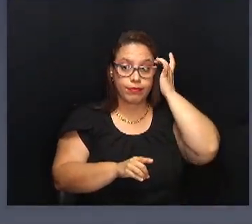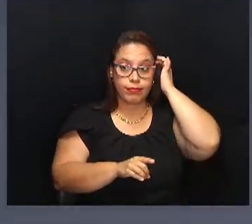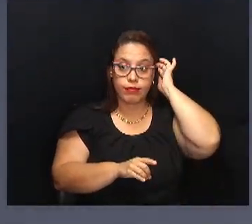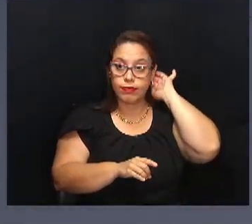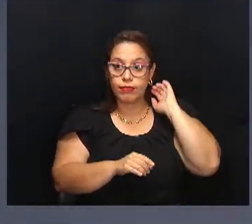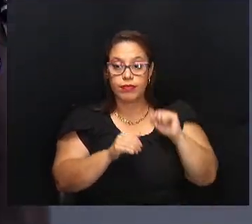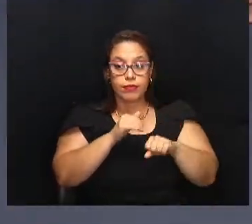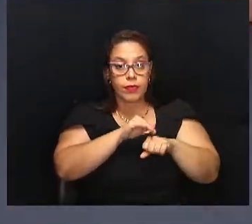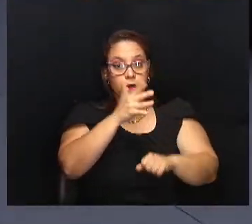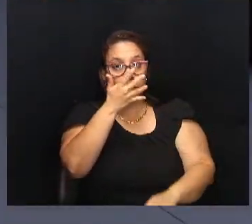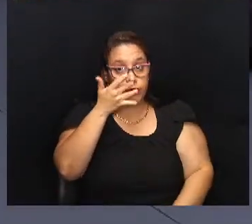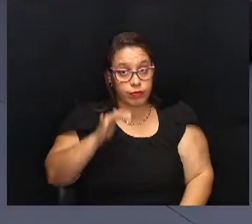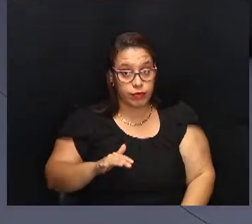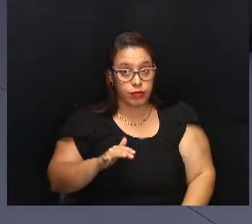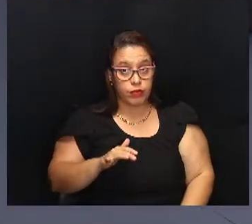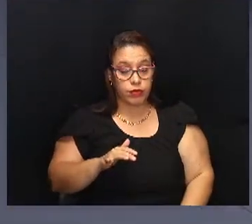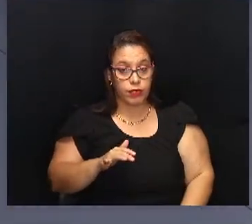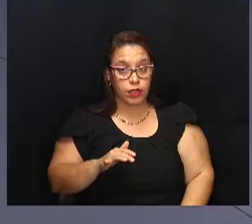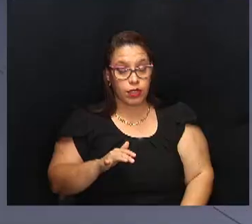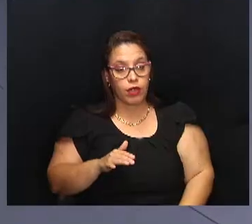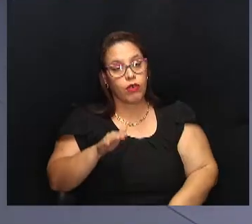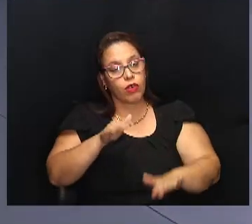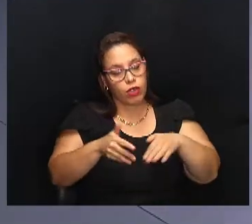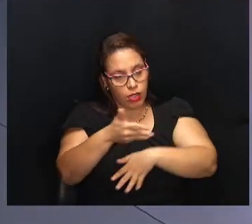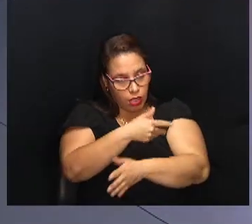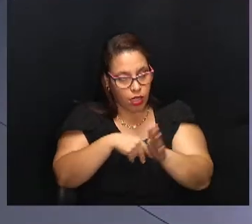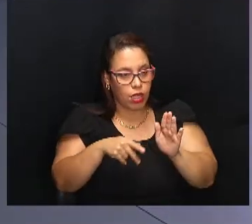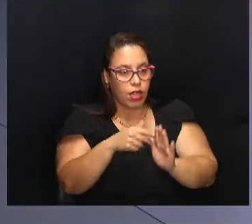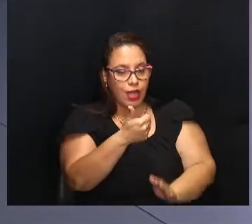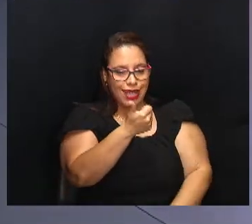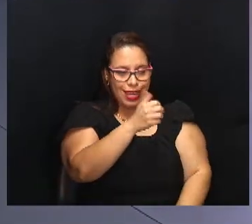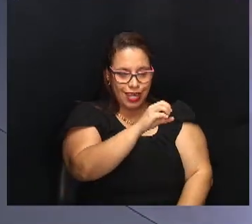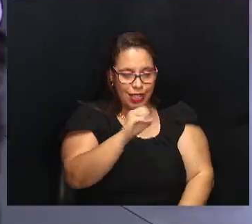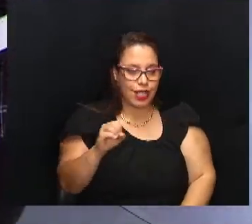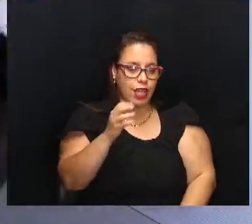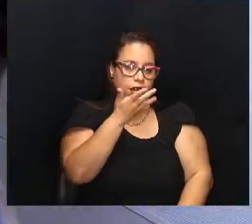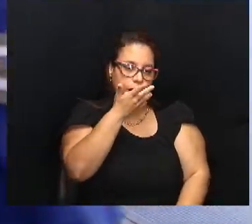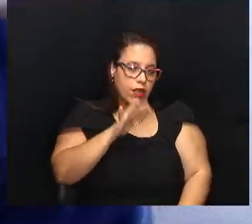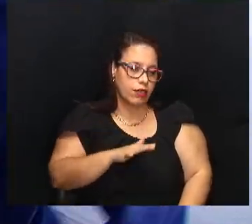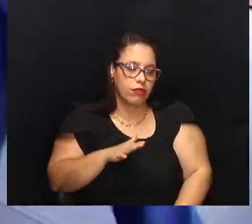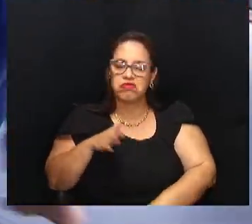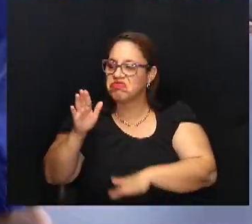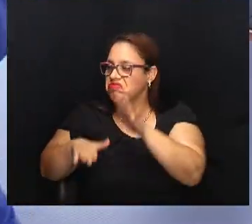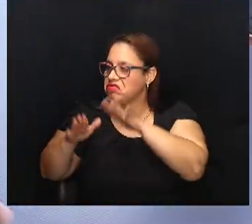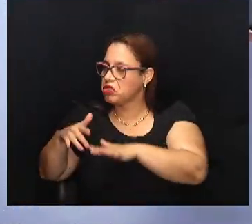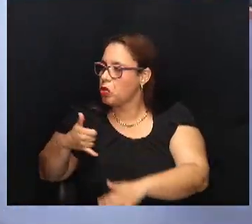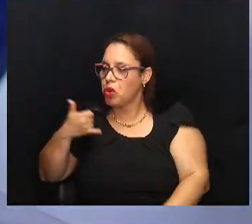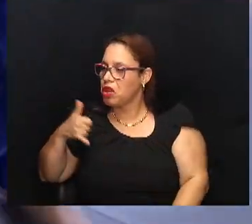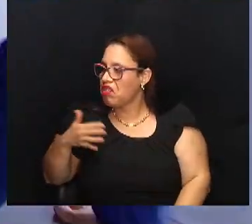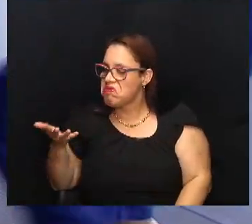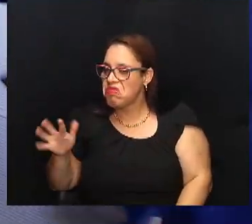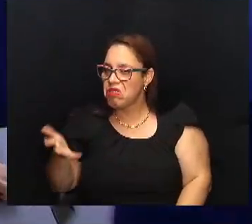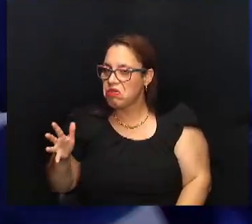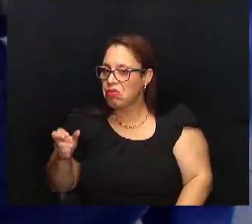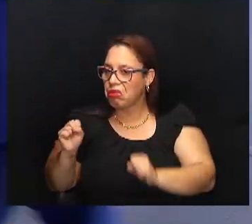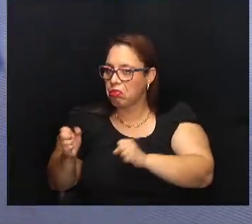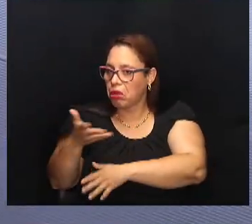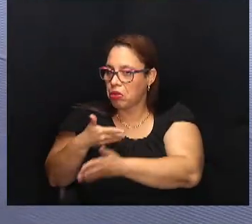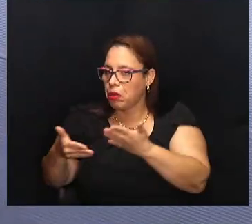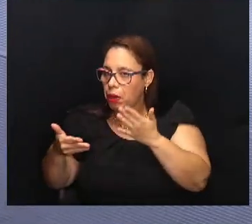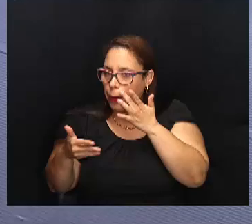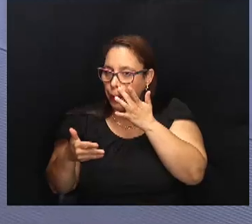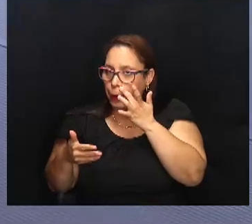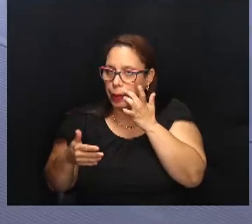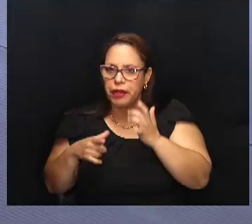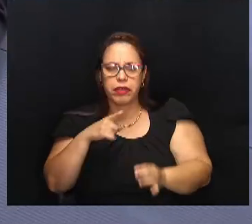mais de 100 crianças que também fazem parte desse projeto. 100 crianças. É. Qual que é a faixa etária, então? Quem pode participar?